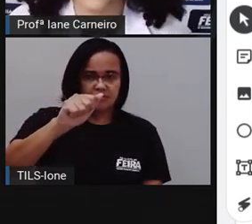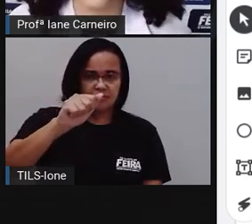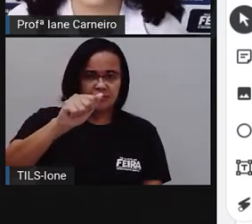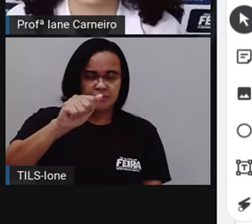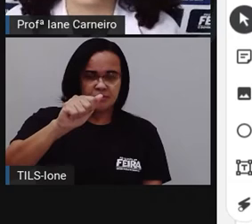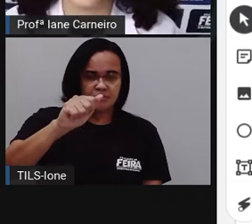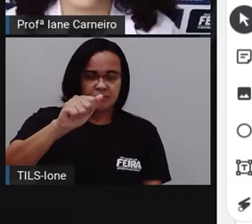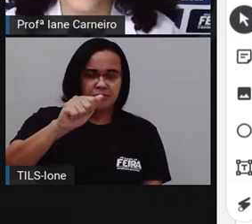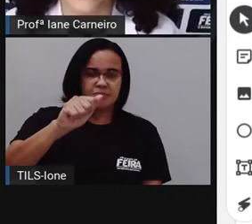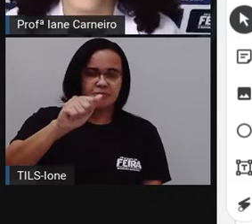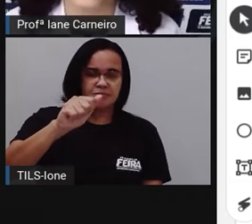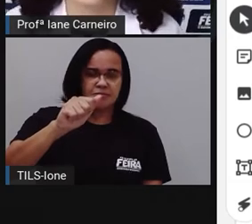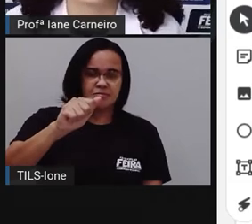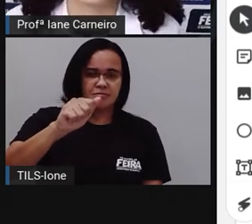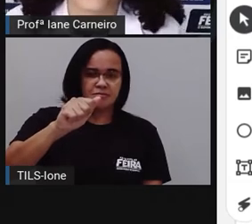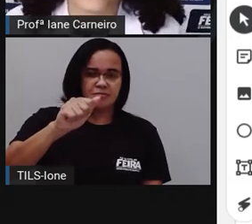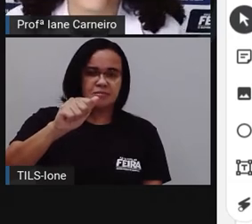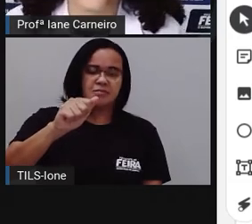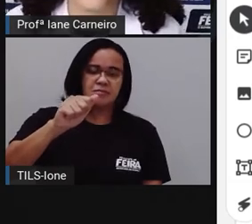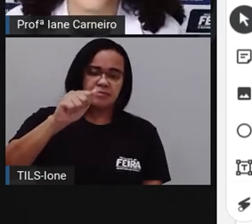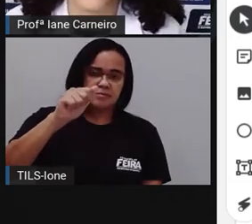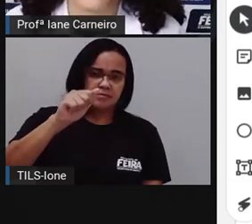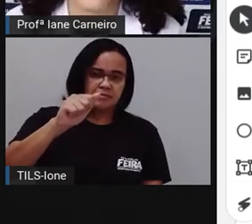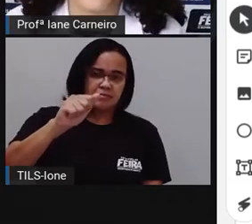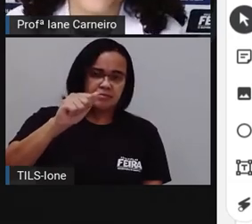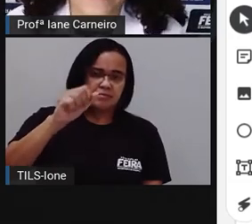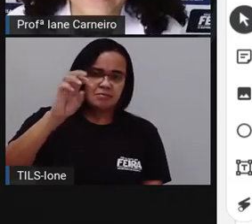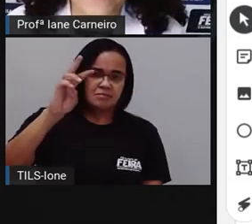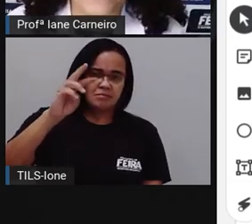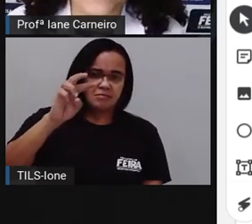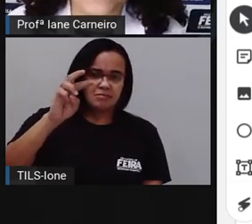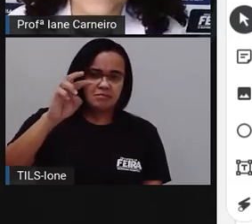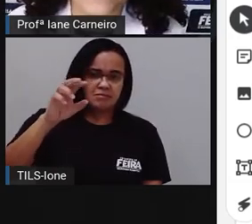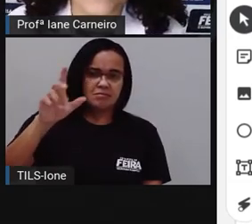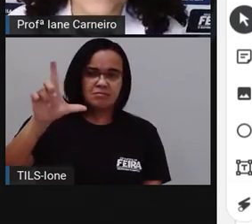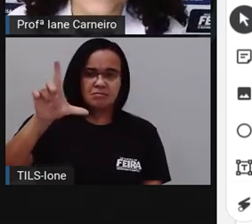né? O meio A. Dal, ma,